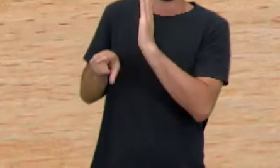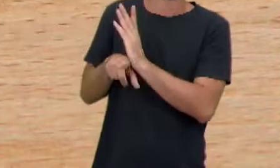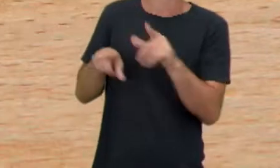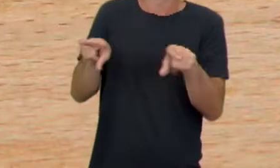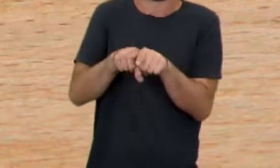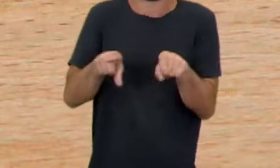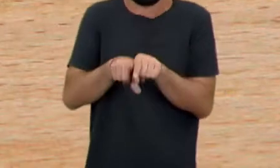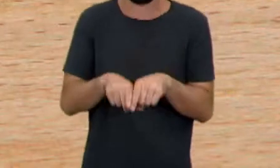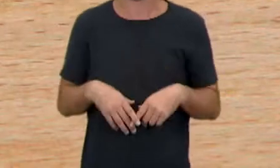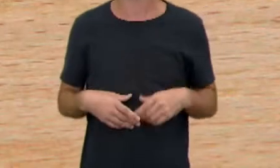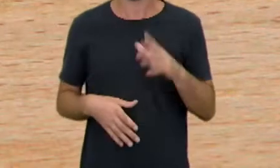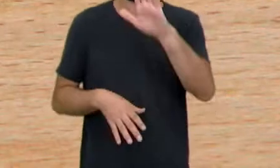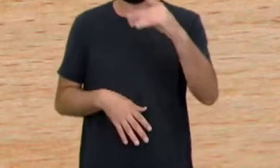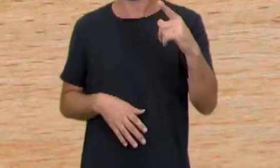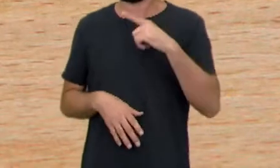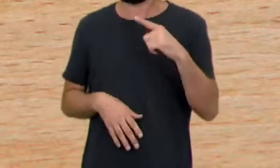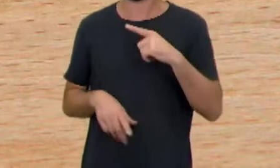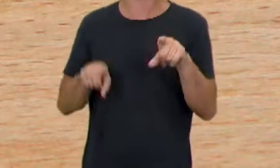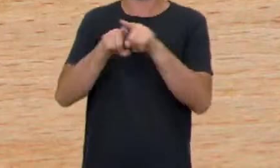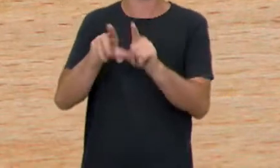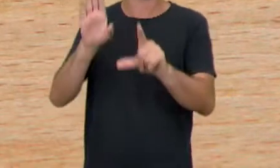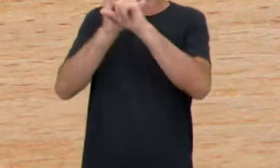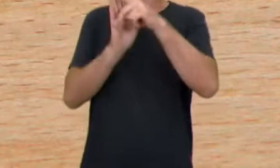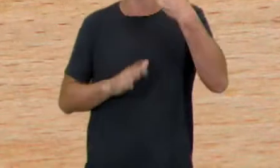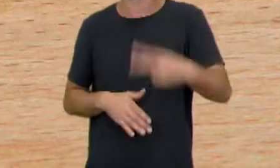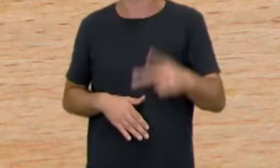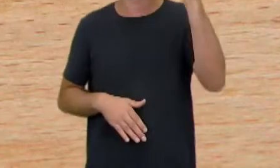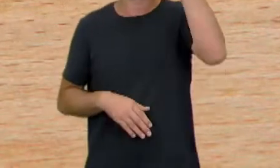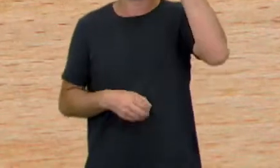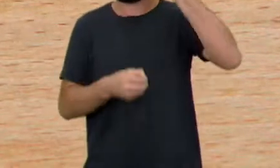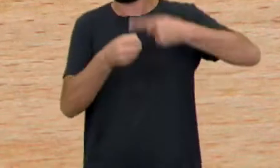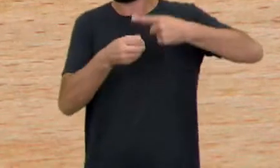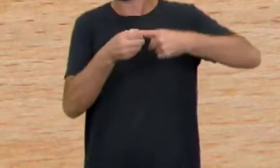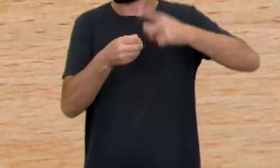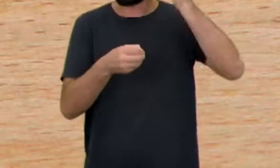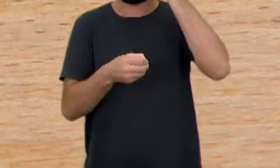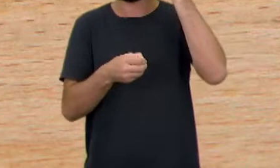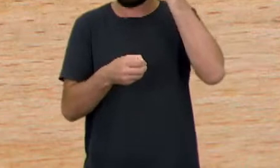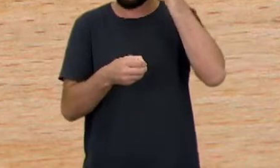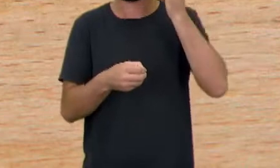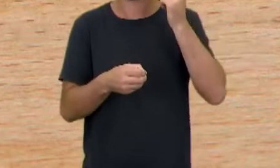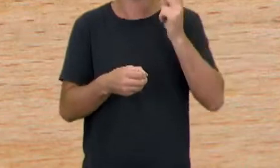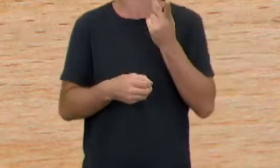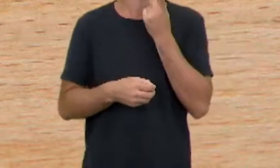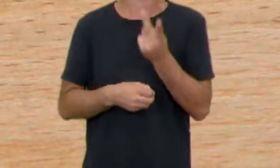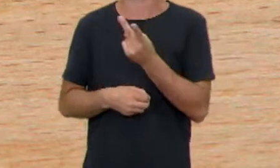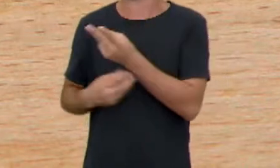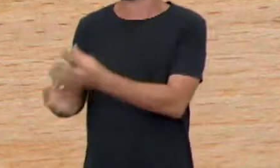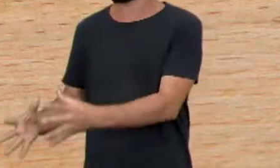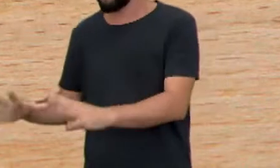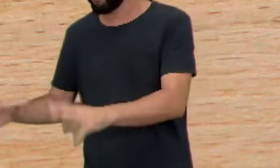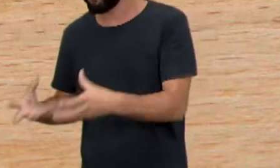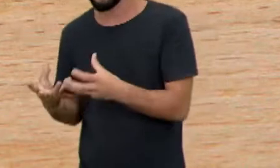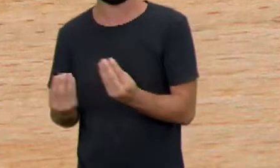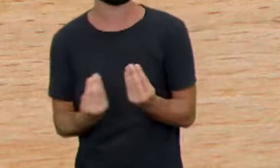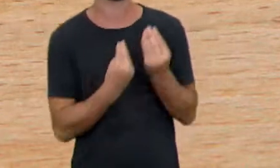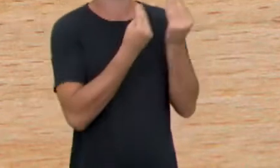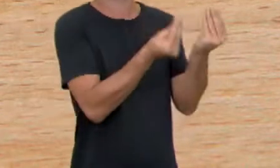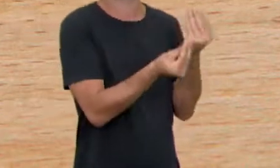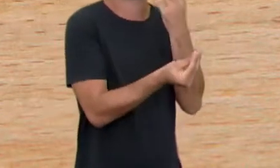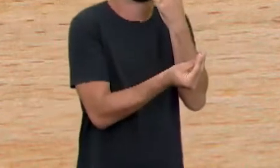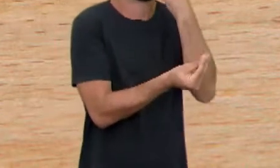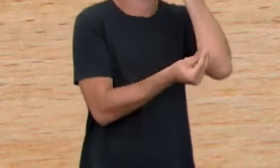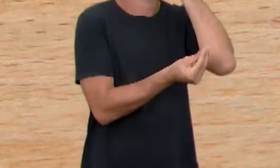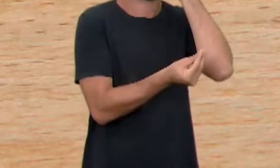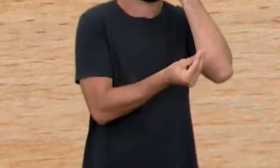porque tem uma lei, né, no estado de São Paulo e no município de São Paulo, que para a gente entregar para adoção, ou mesmo quem